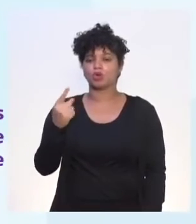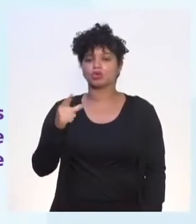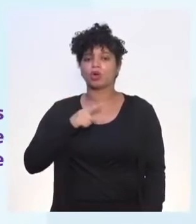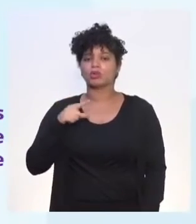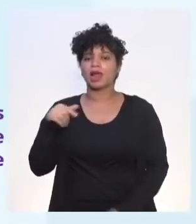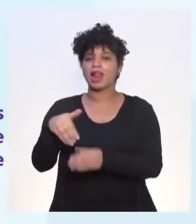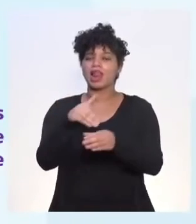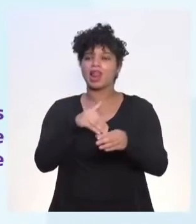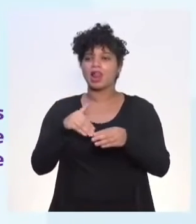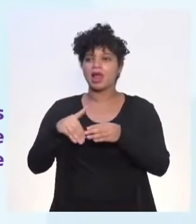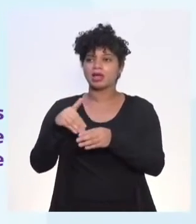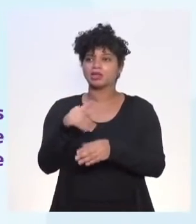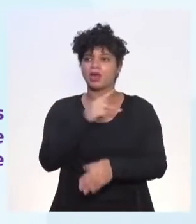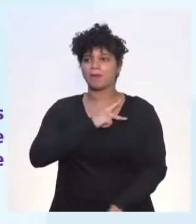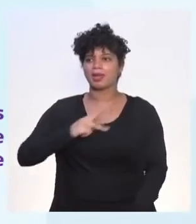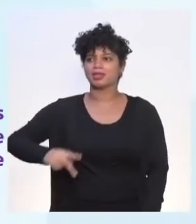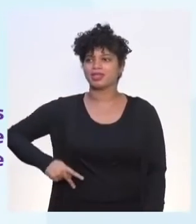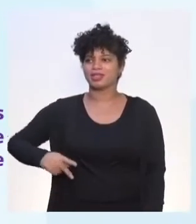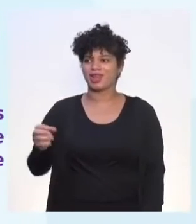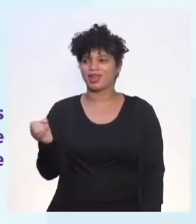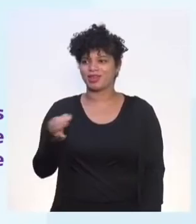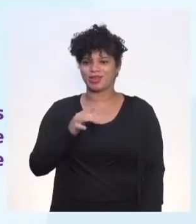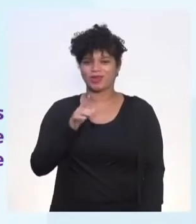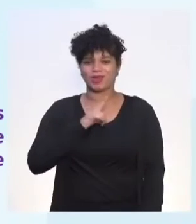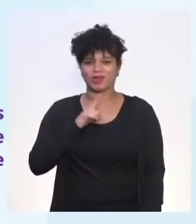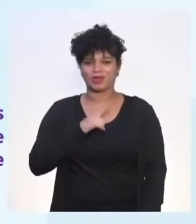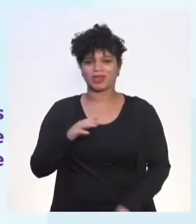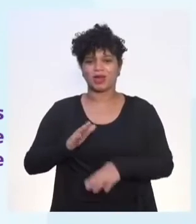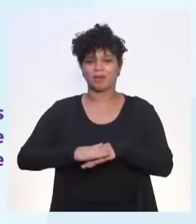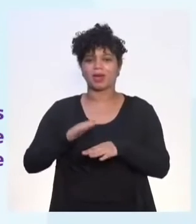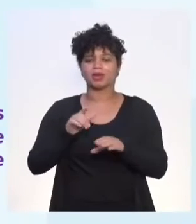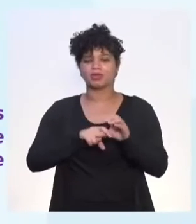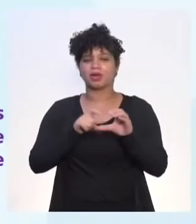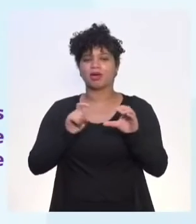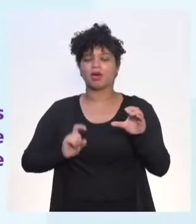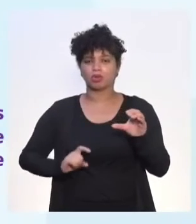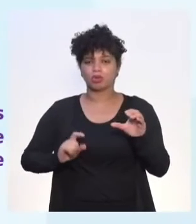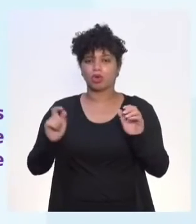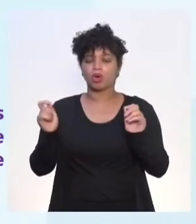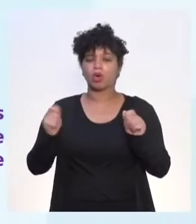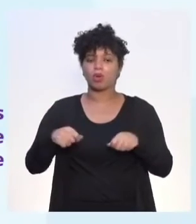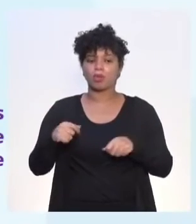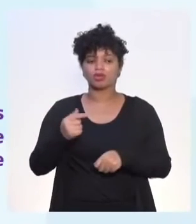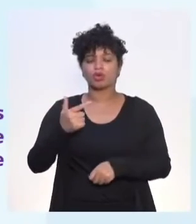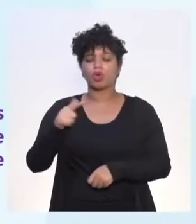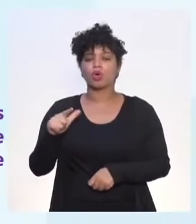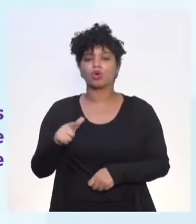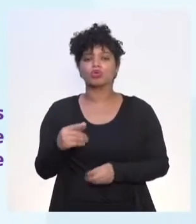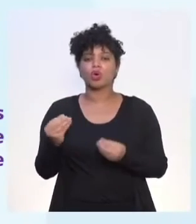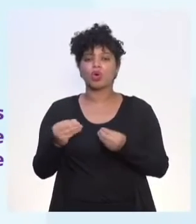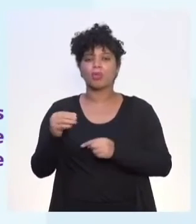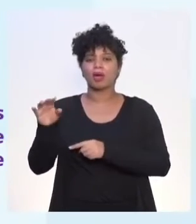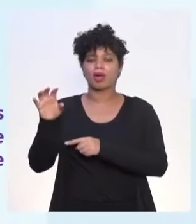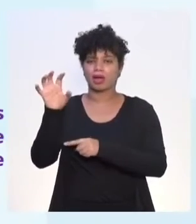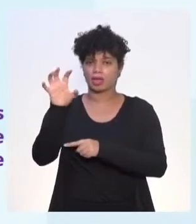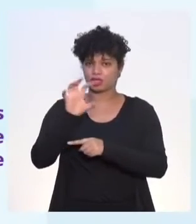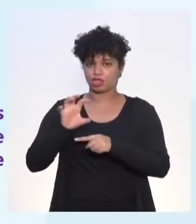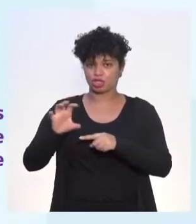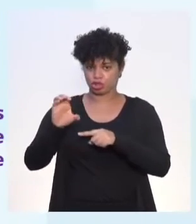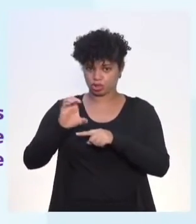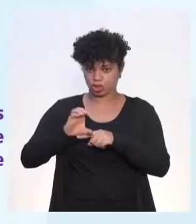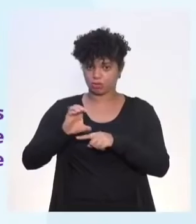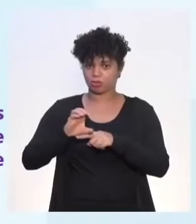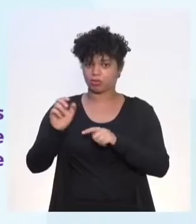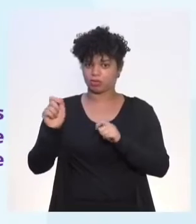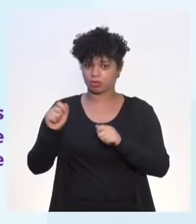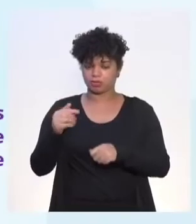de um novo presidente, né, a eleição do presidente e a autonomia das províncias que se tornaram os estados, os entes federados.